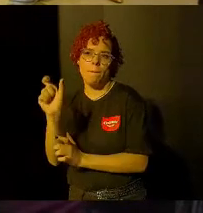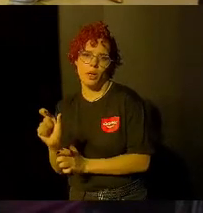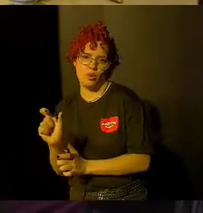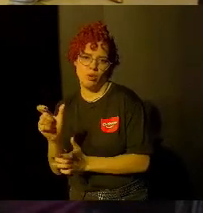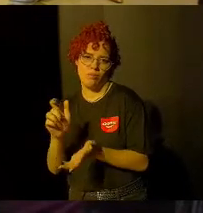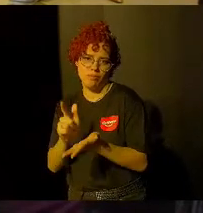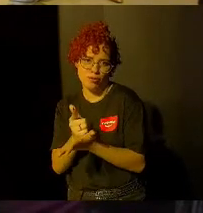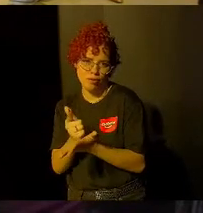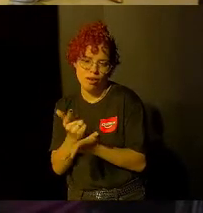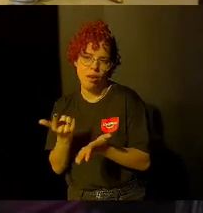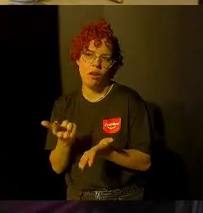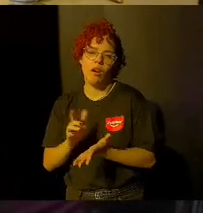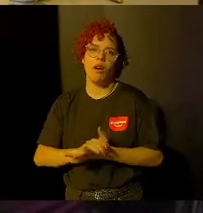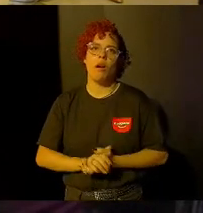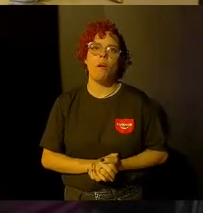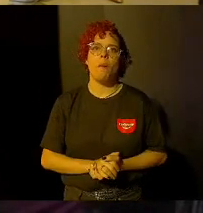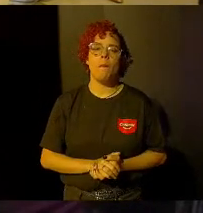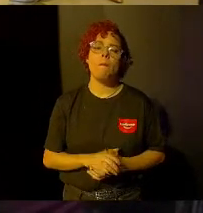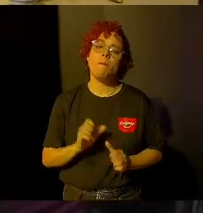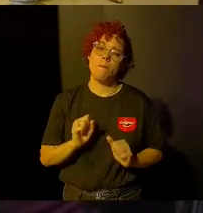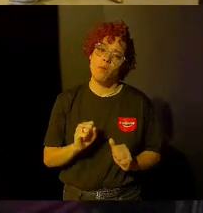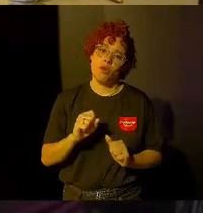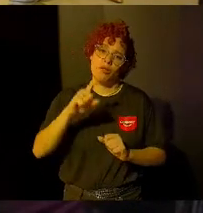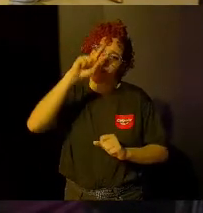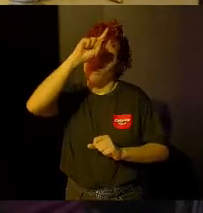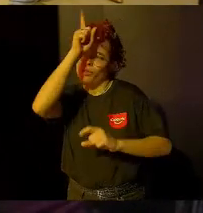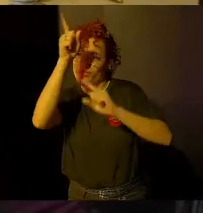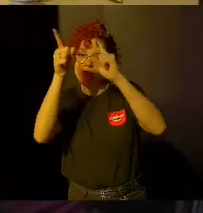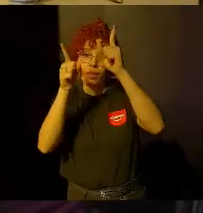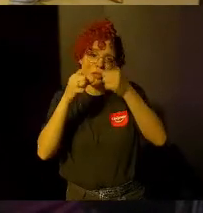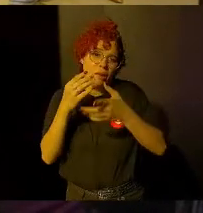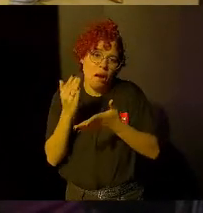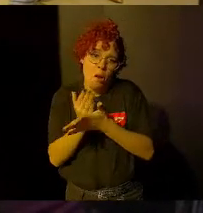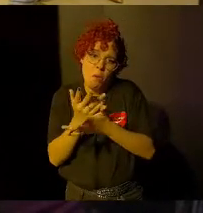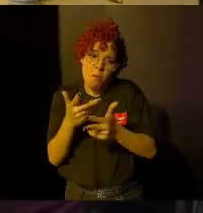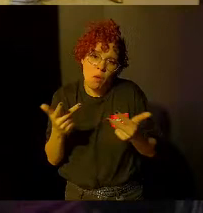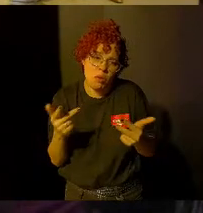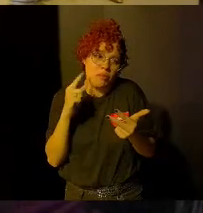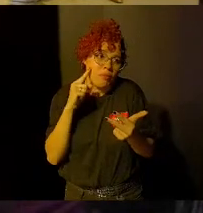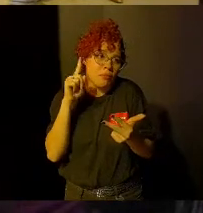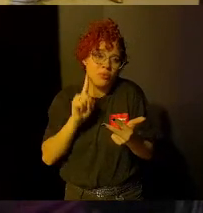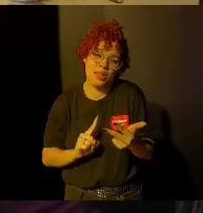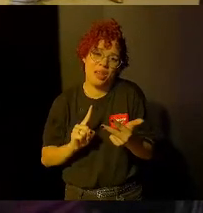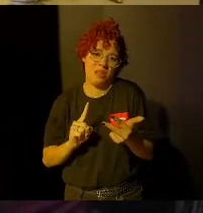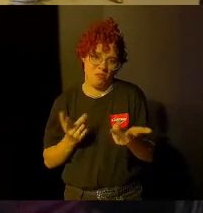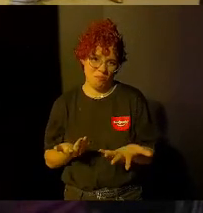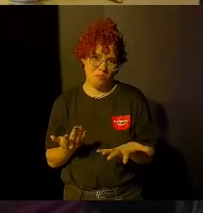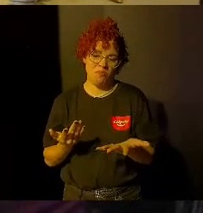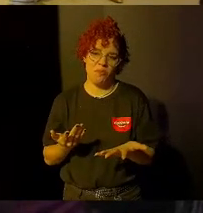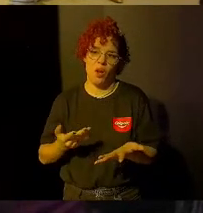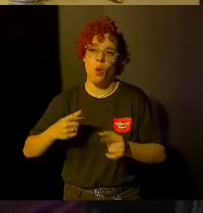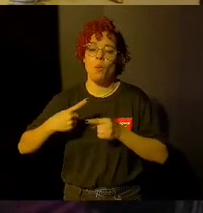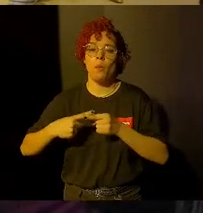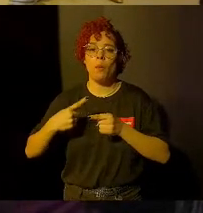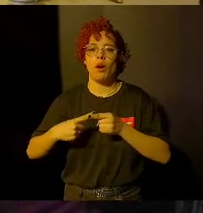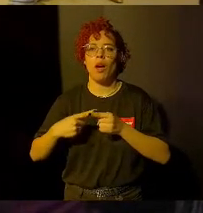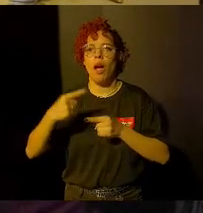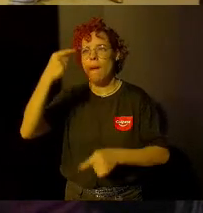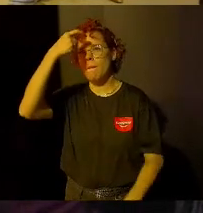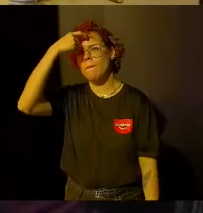também não tenho tanta certeza porque pode ser que eu tenha inventado alguma coisa e nem sei né Porque Justamente a memória tá